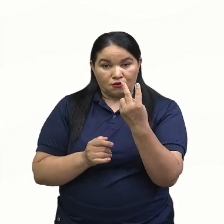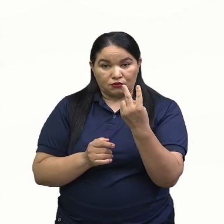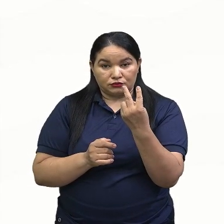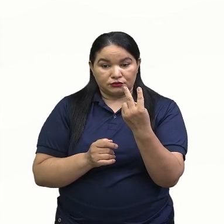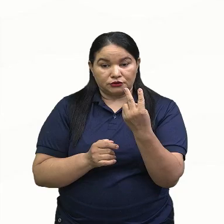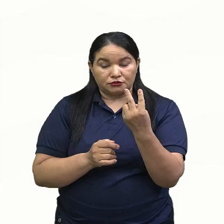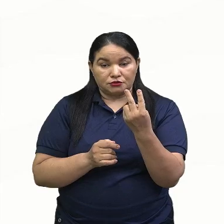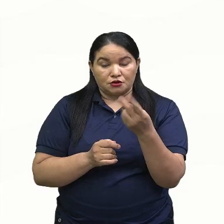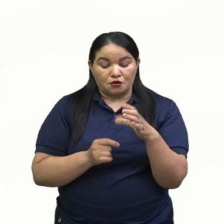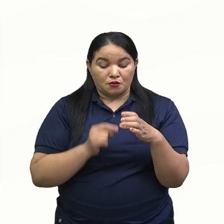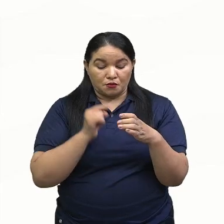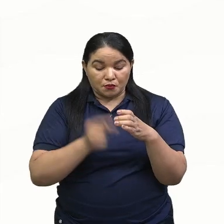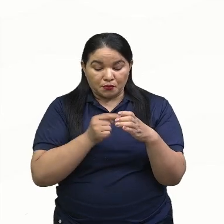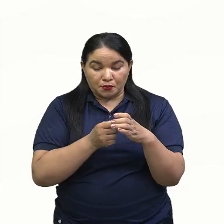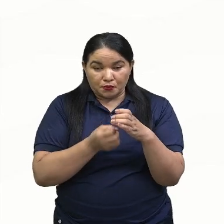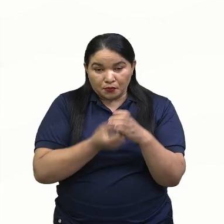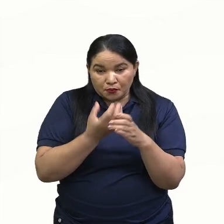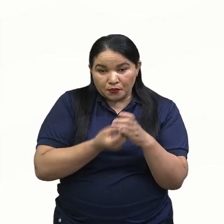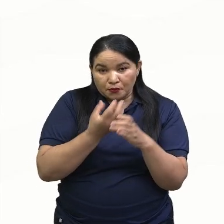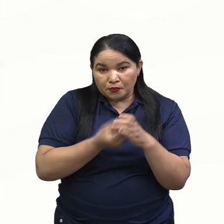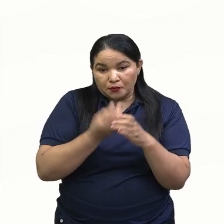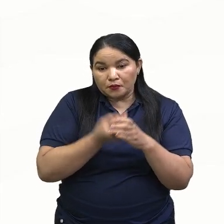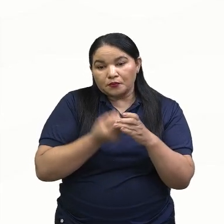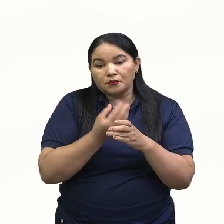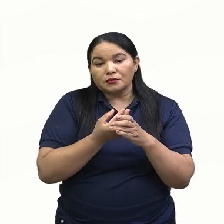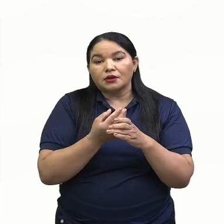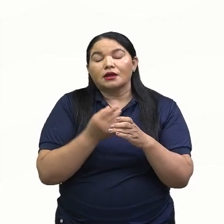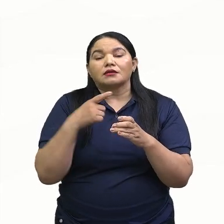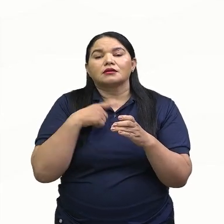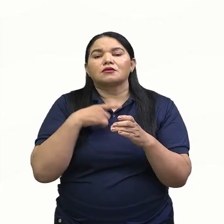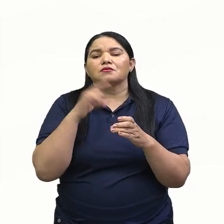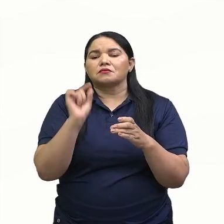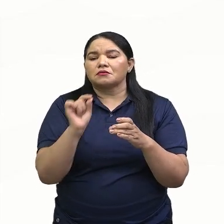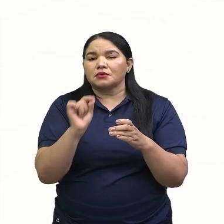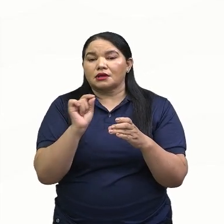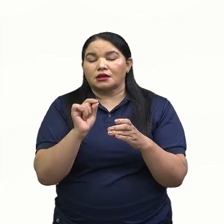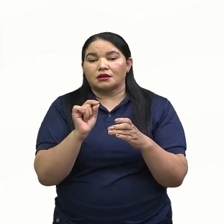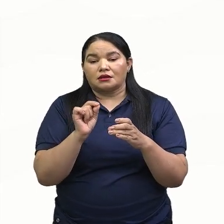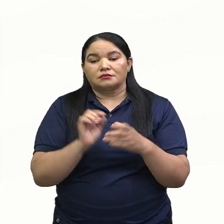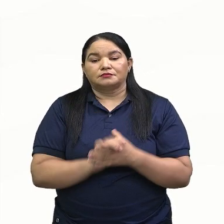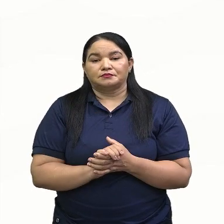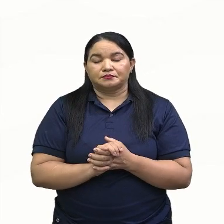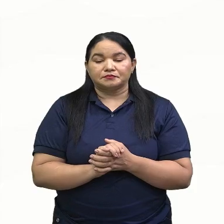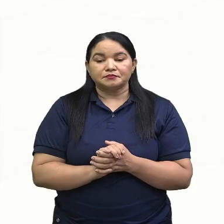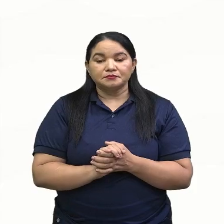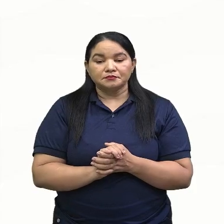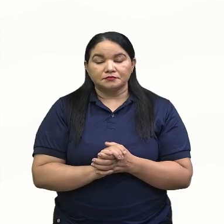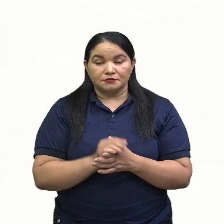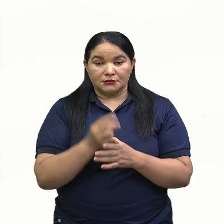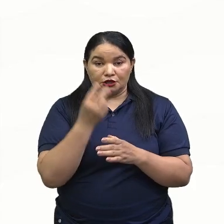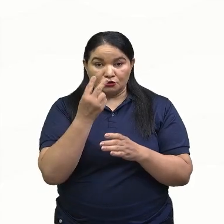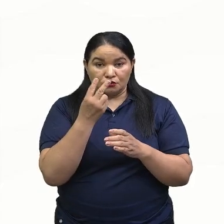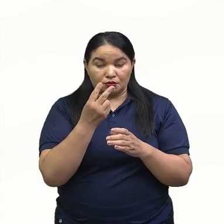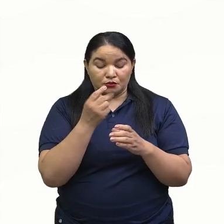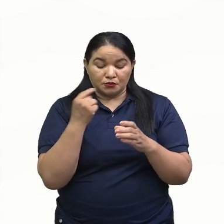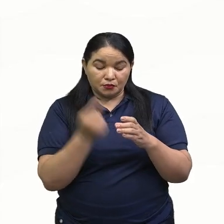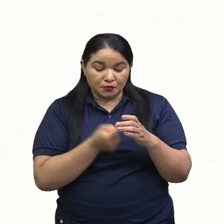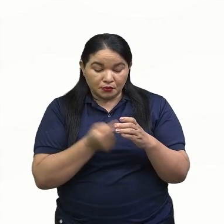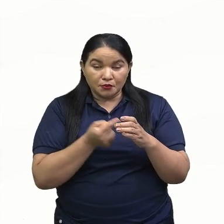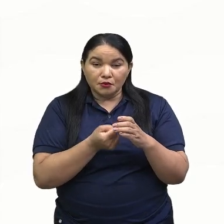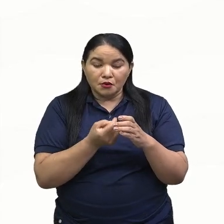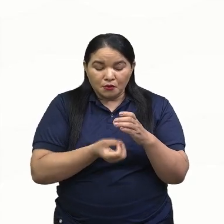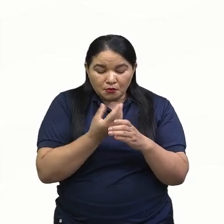ó, os 2 geradores. Aí você tem que, no caso dos 2 geradores reais, são